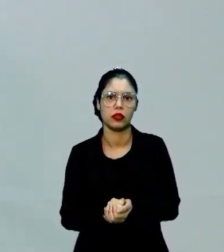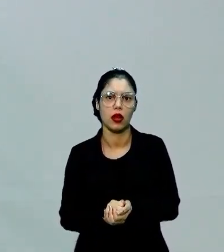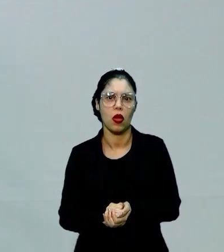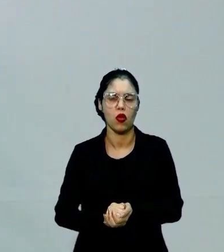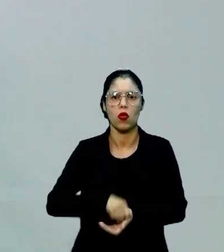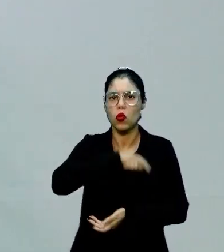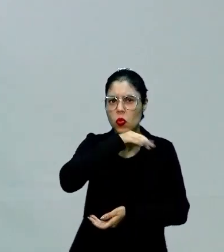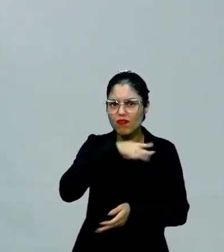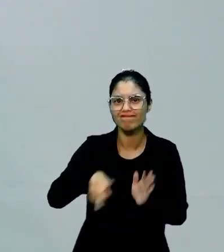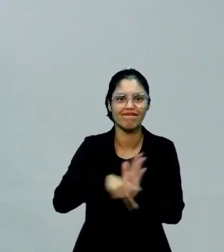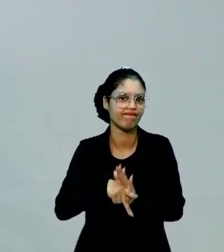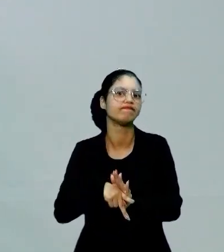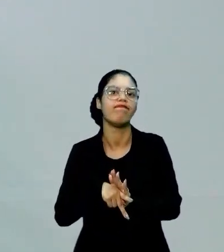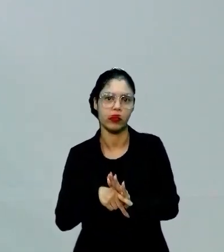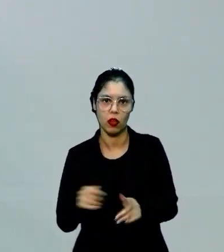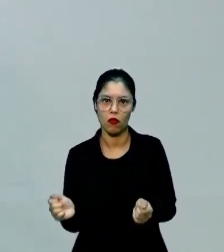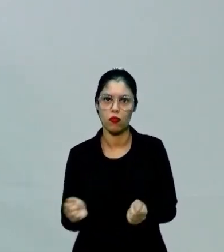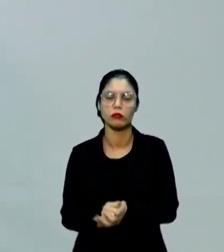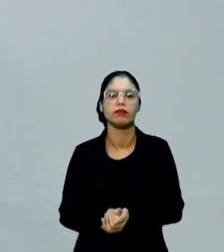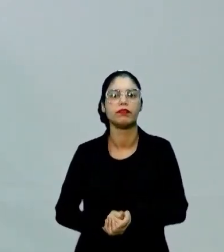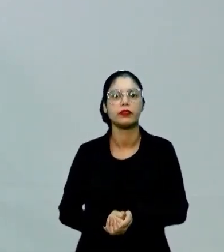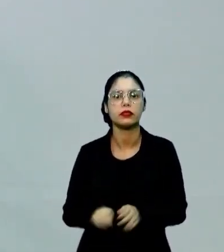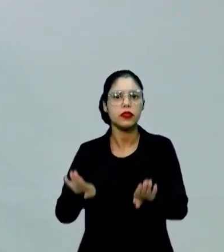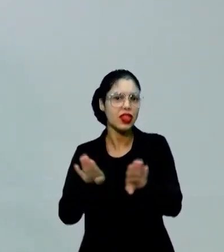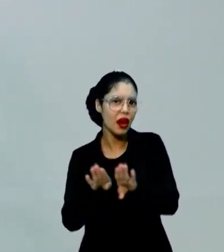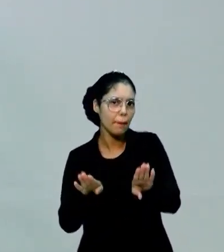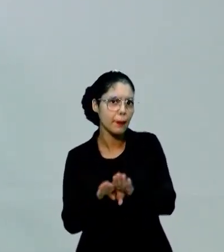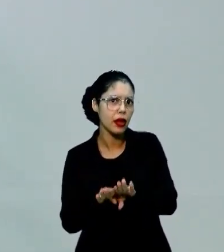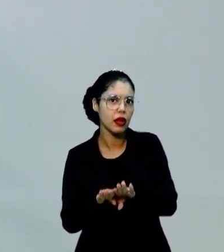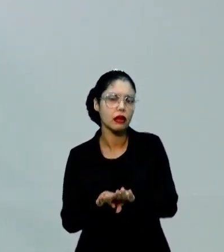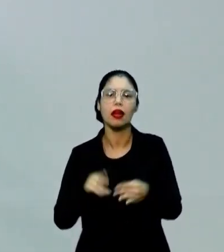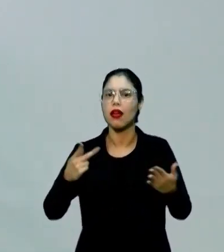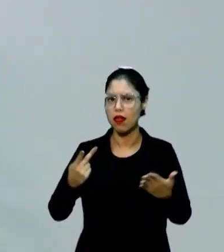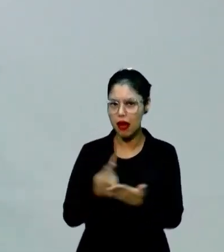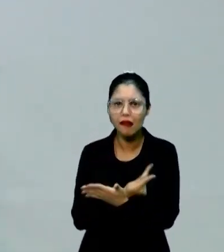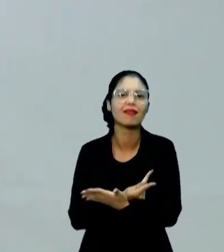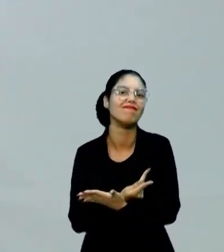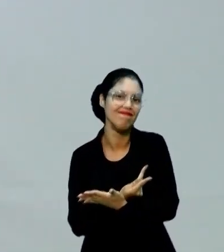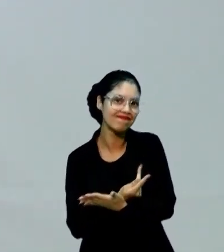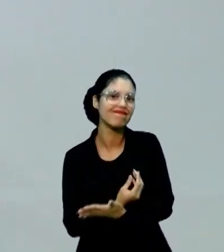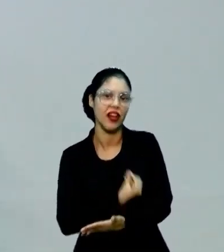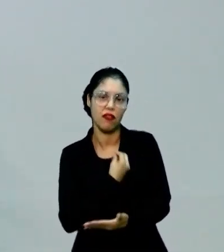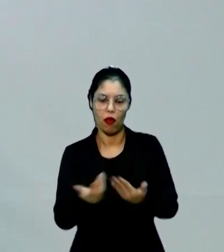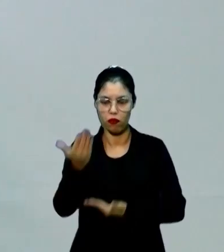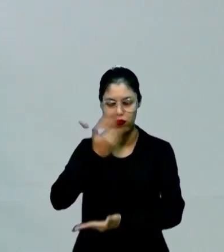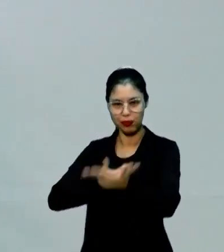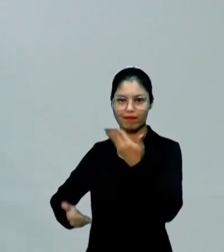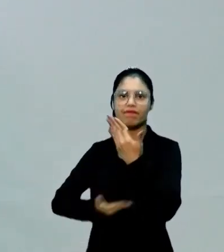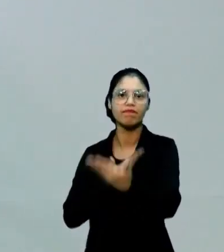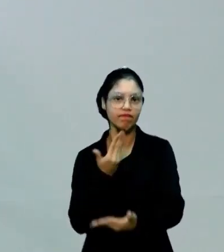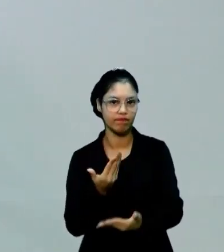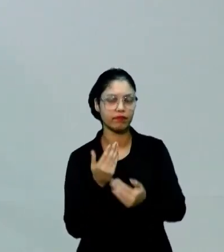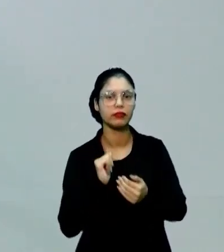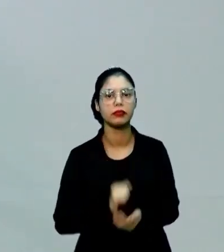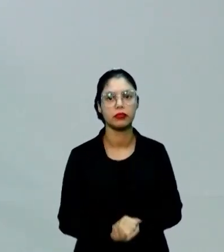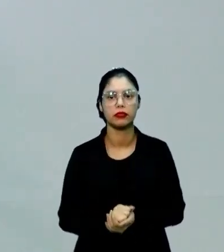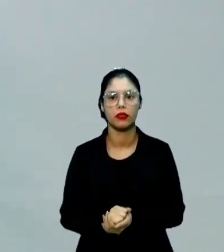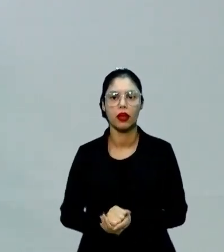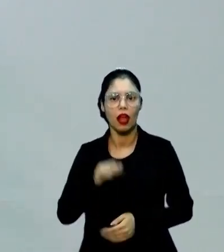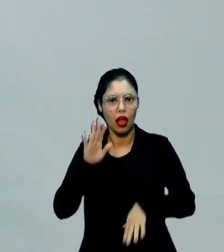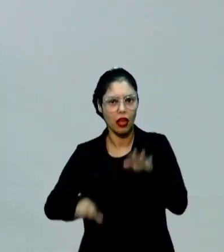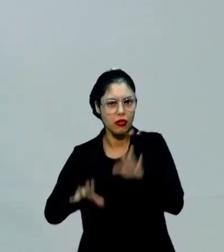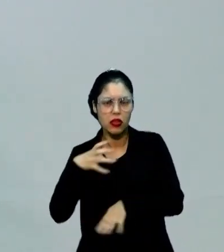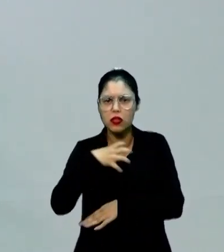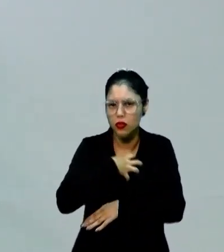injustos, comportamentos que são inadequados para a convivência social e que em um